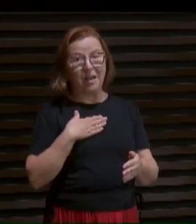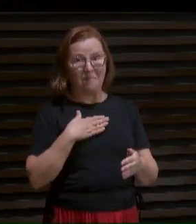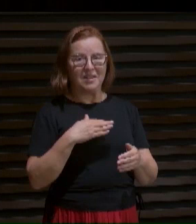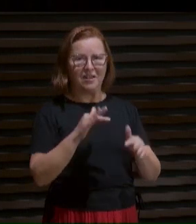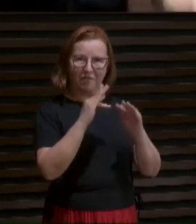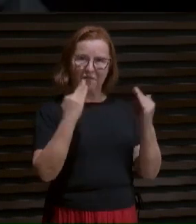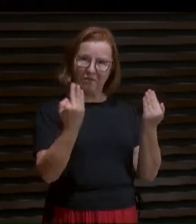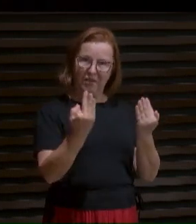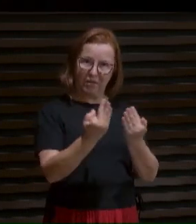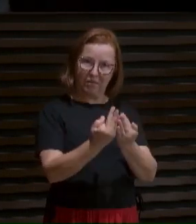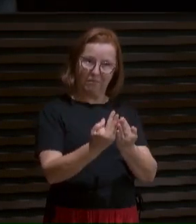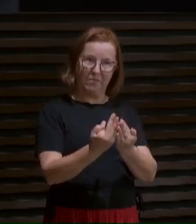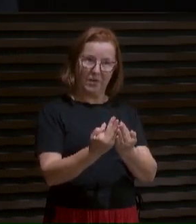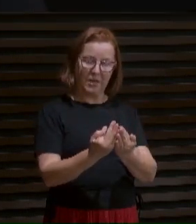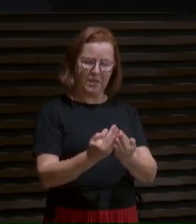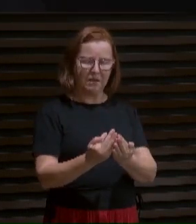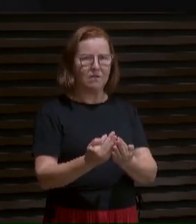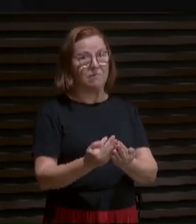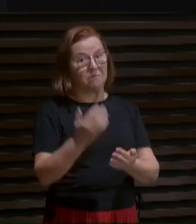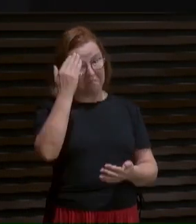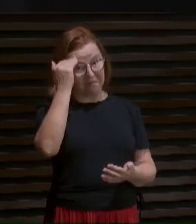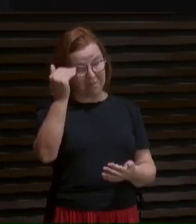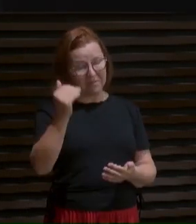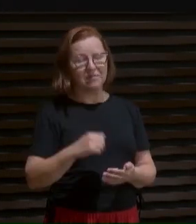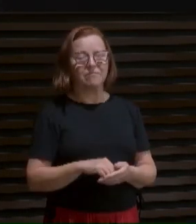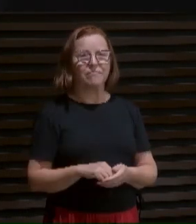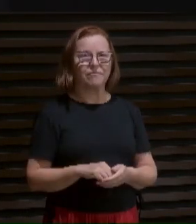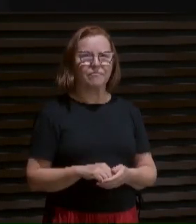de pedigree. Quanto à lei,